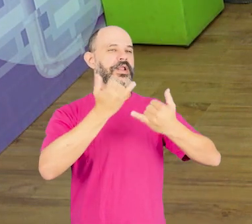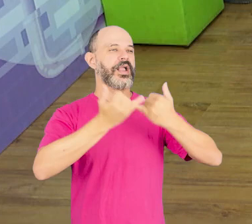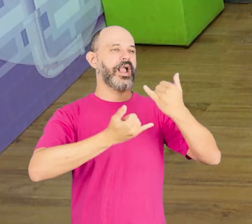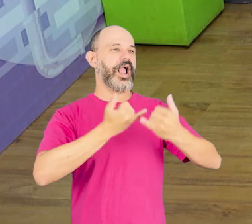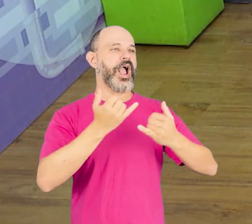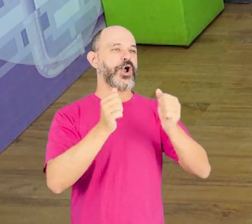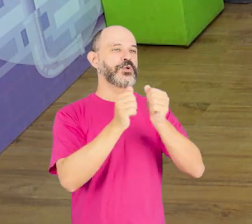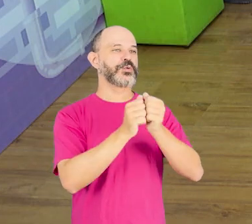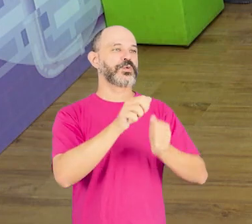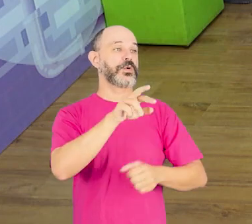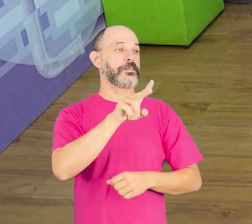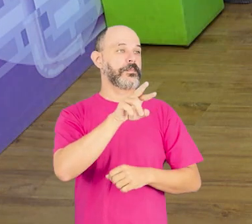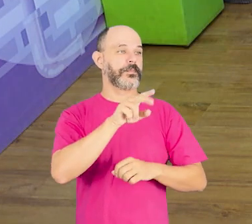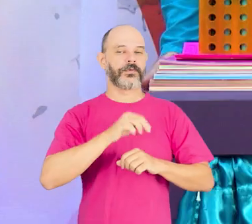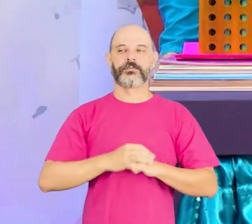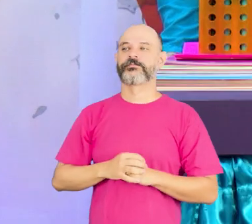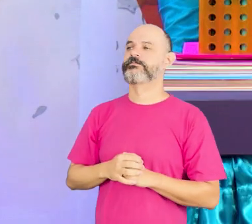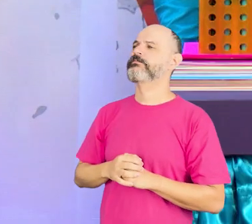irmãos.